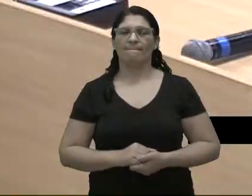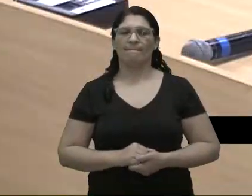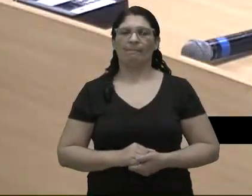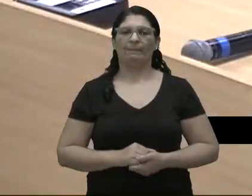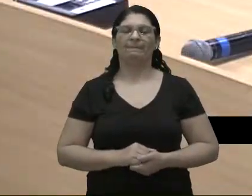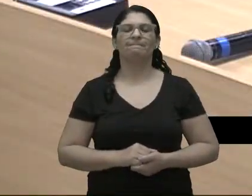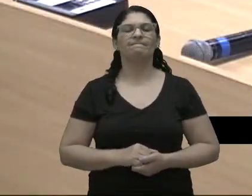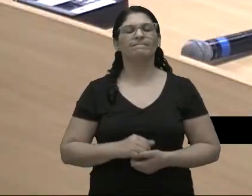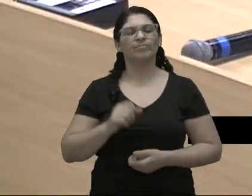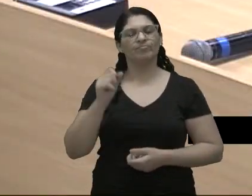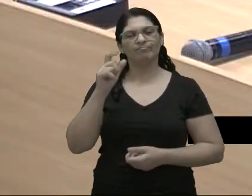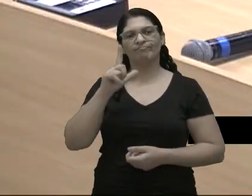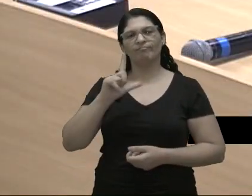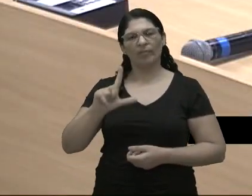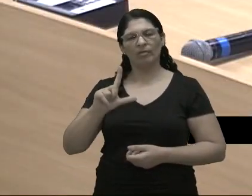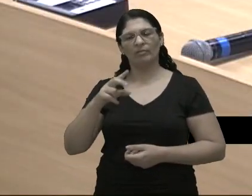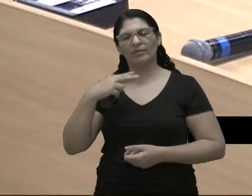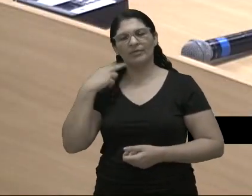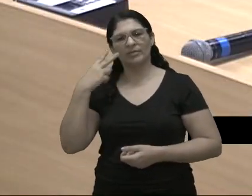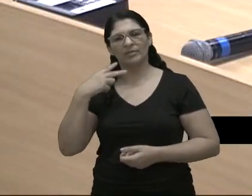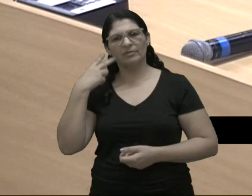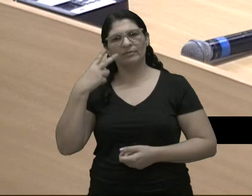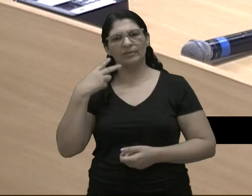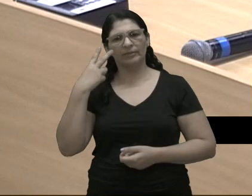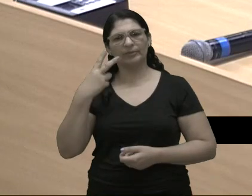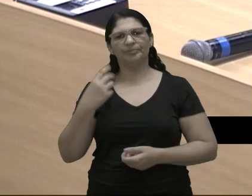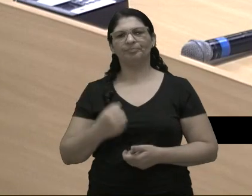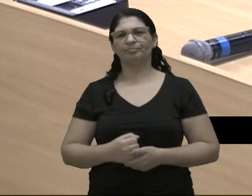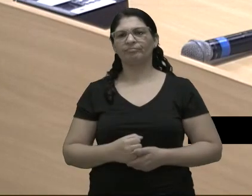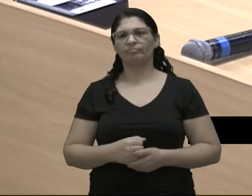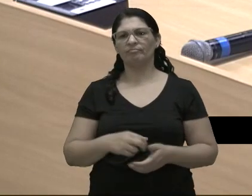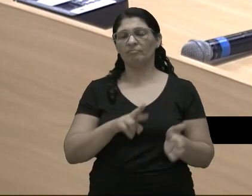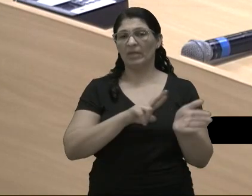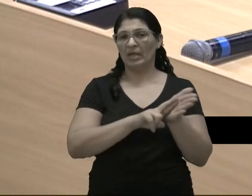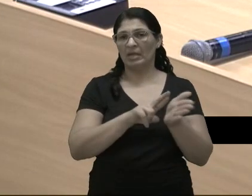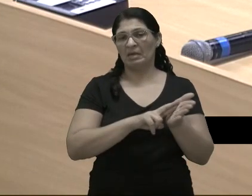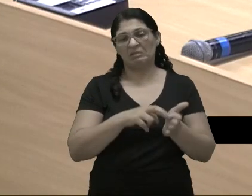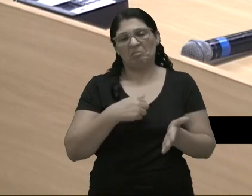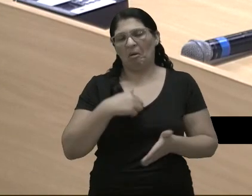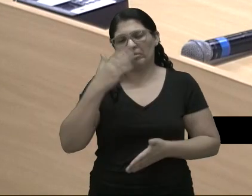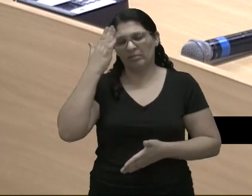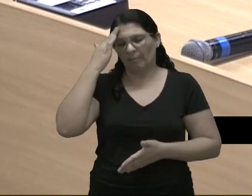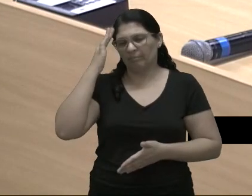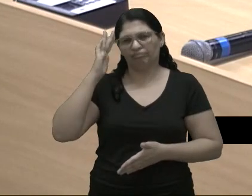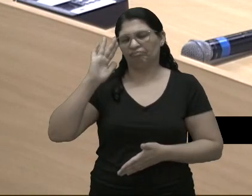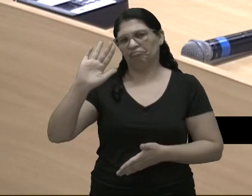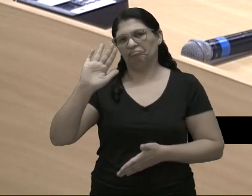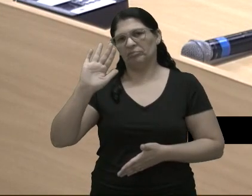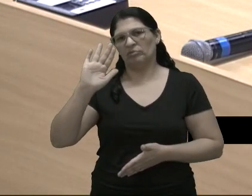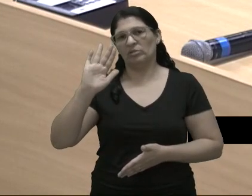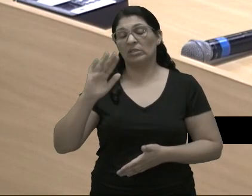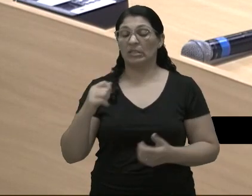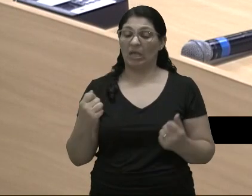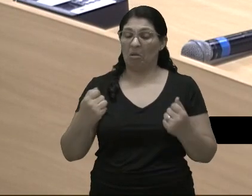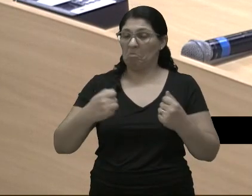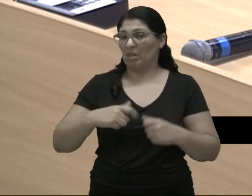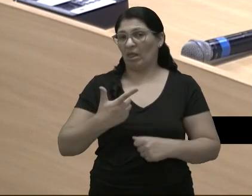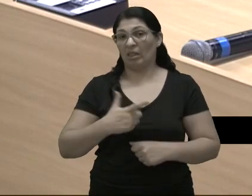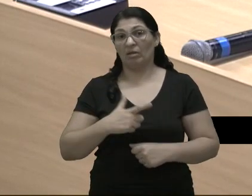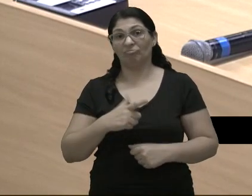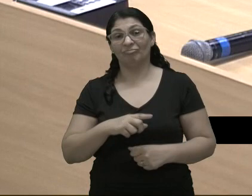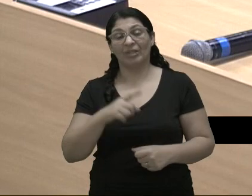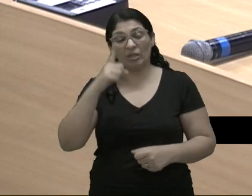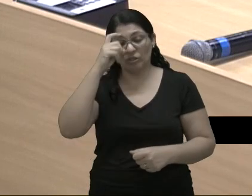Mais uma vez, o seu vereador. Ele não faz, e a resposta não faz parte da minha competência, seu vereador. Ficaria difícil responder para o